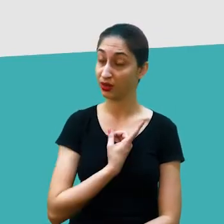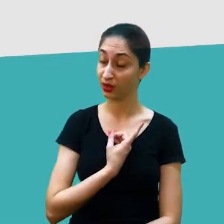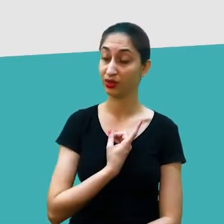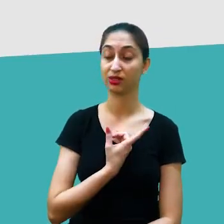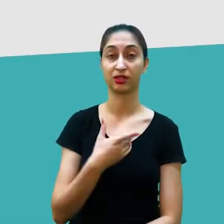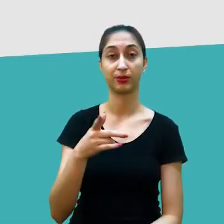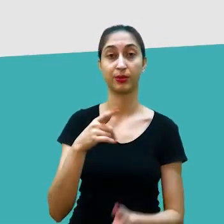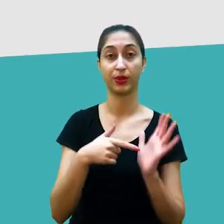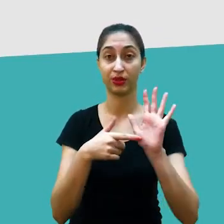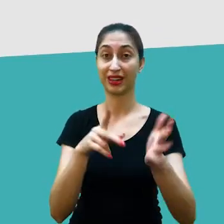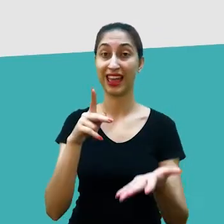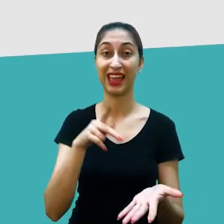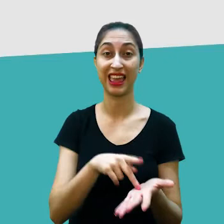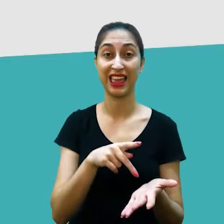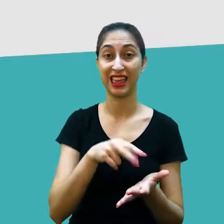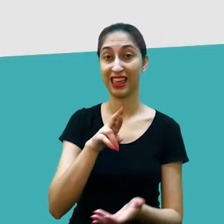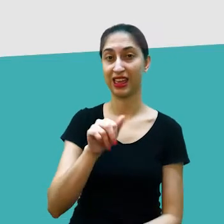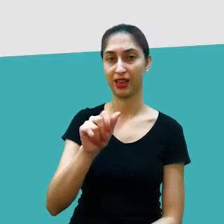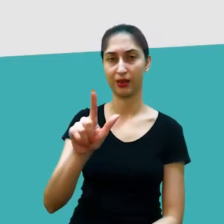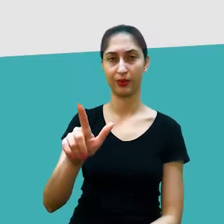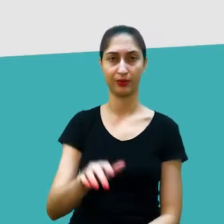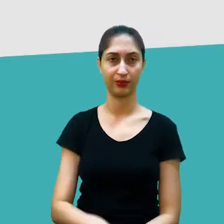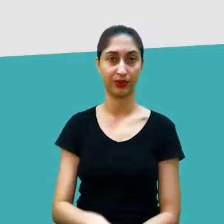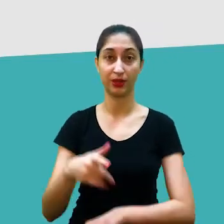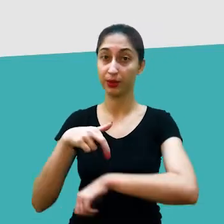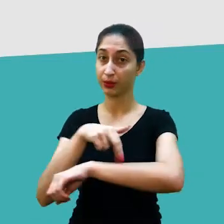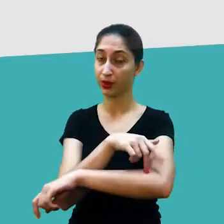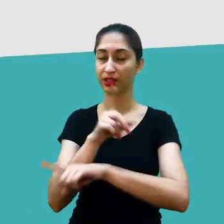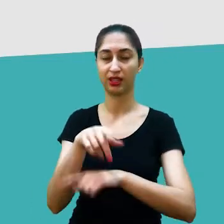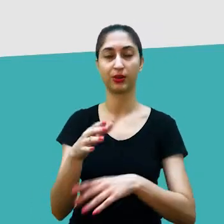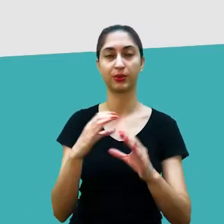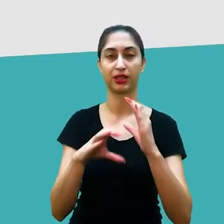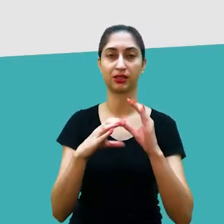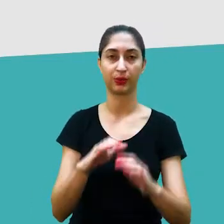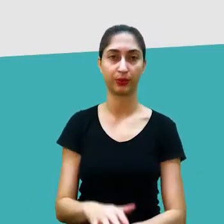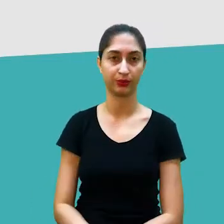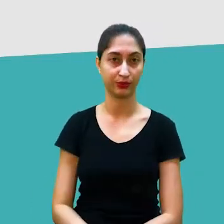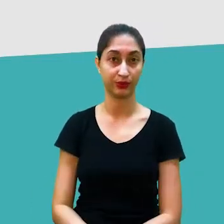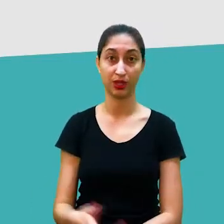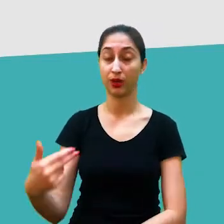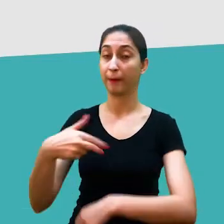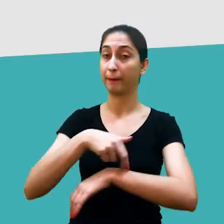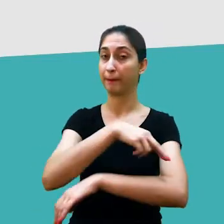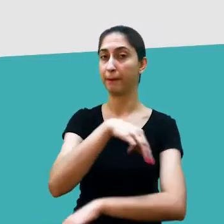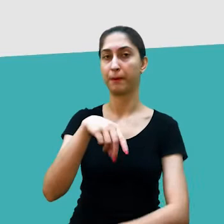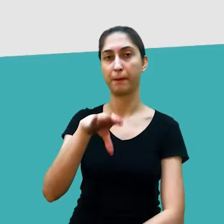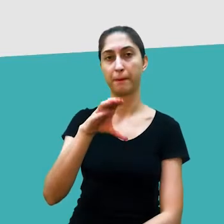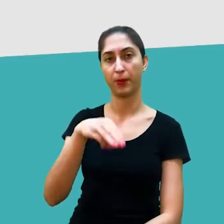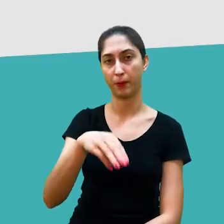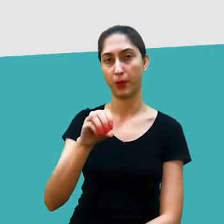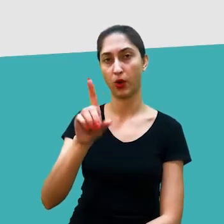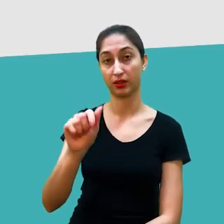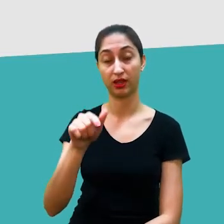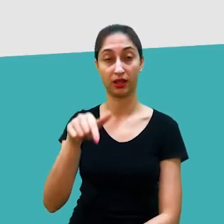da realidade, e moda é um caminho de comunicação, moda sempre foi um veículo muito potente de comunicação, né?